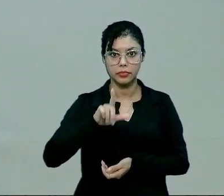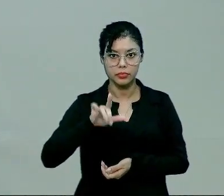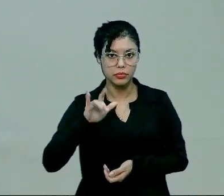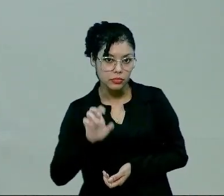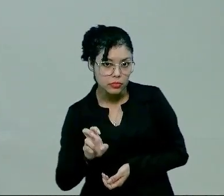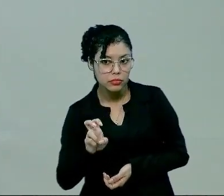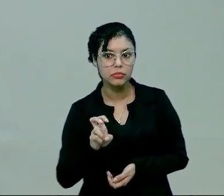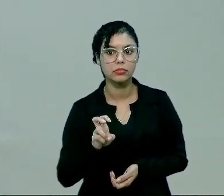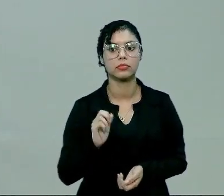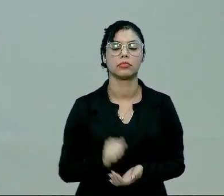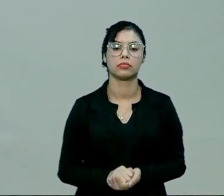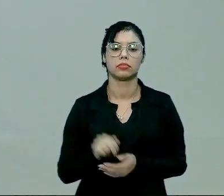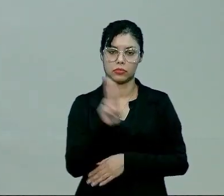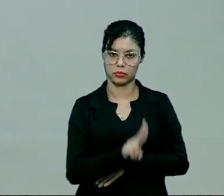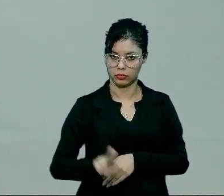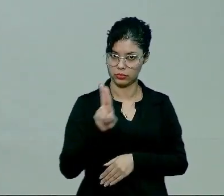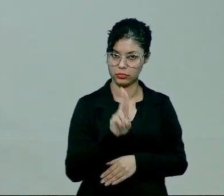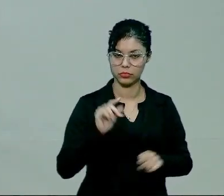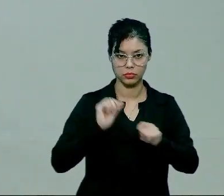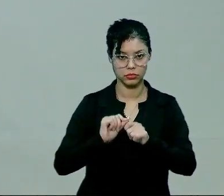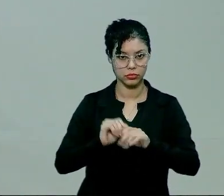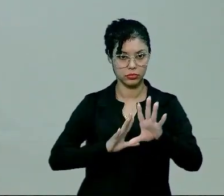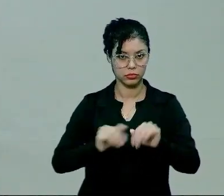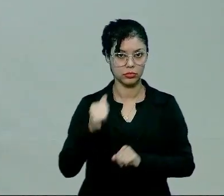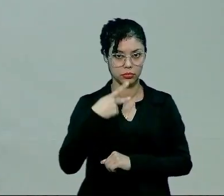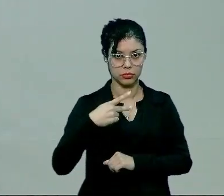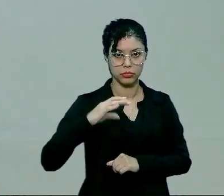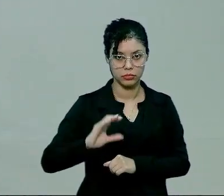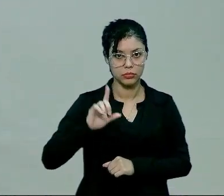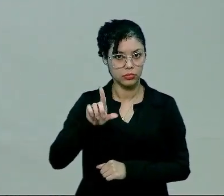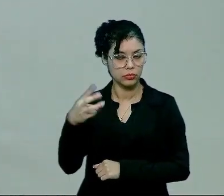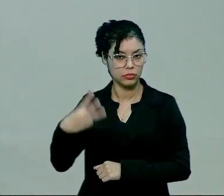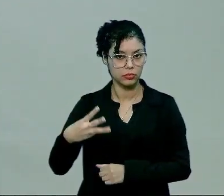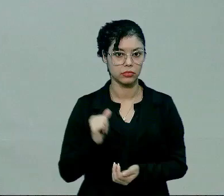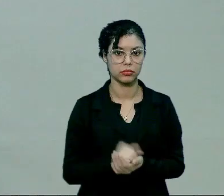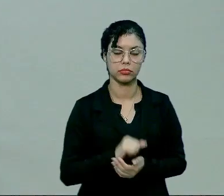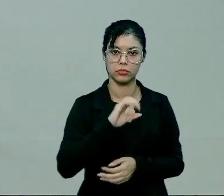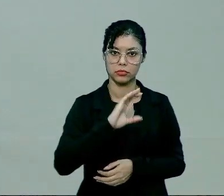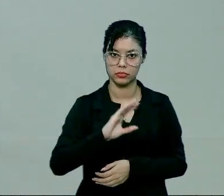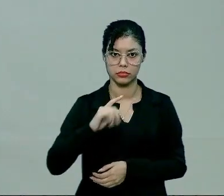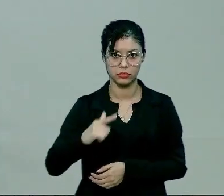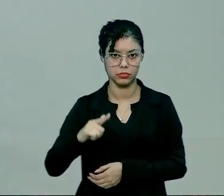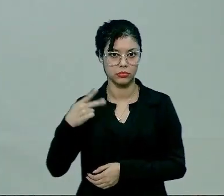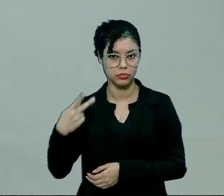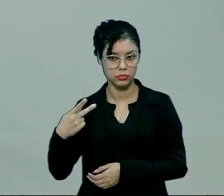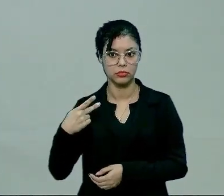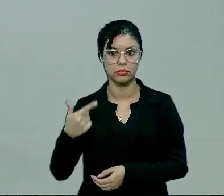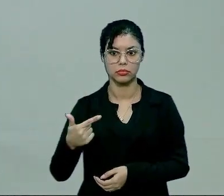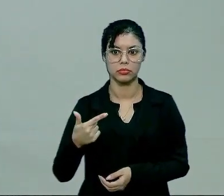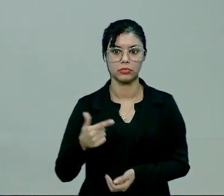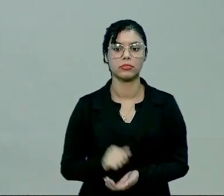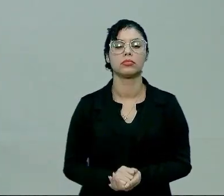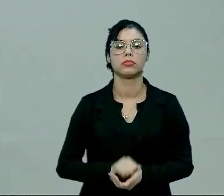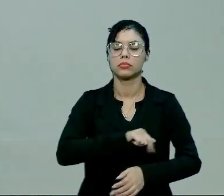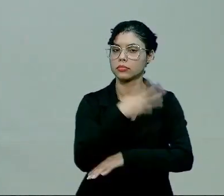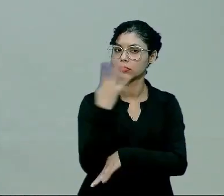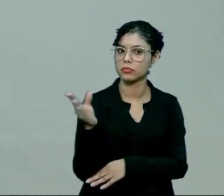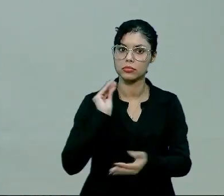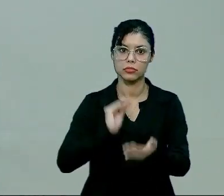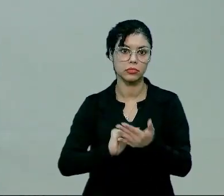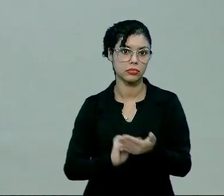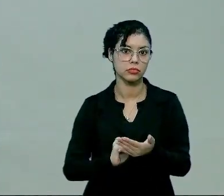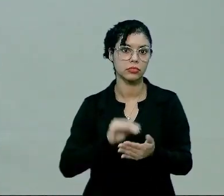PCl5 foi utilizado para formar PCl3 e Cl2. Então é necessário descobrir qual é a